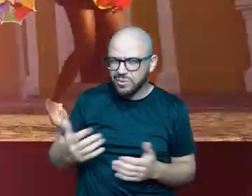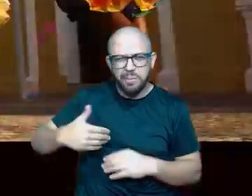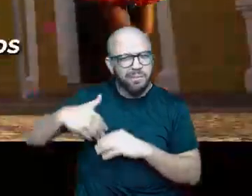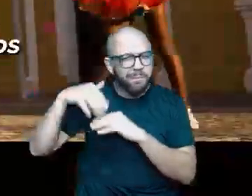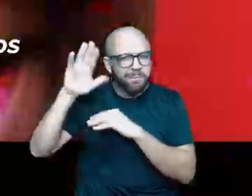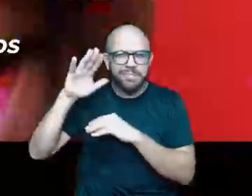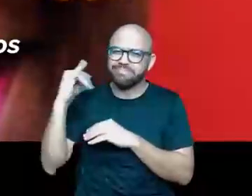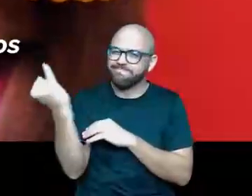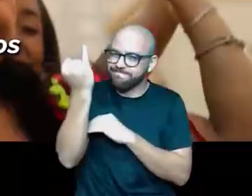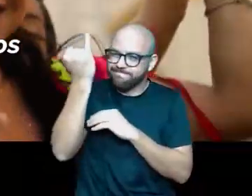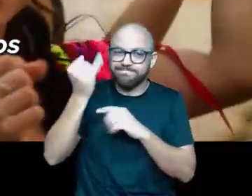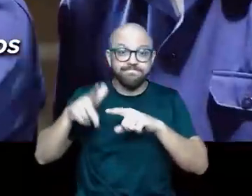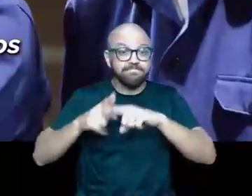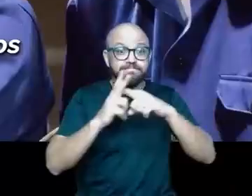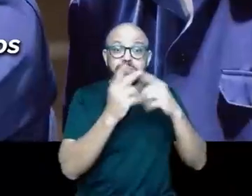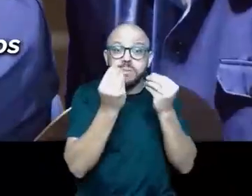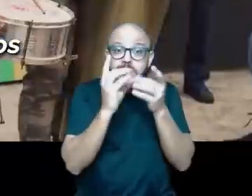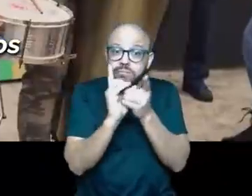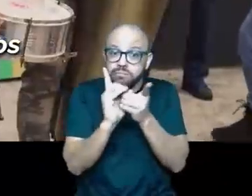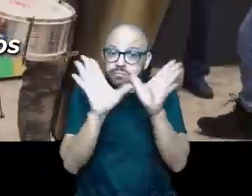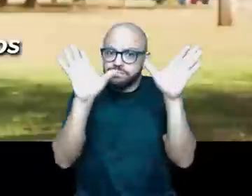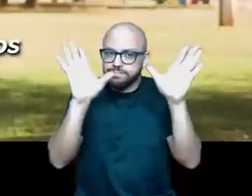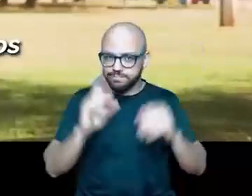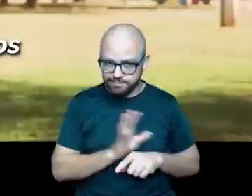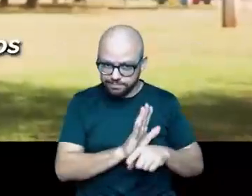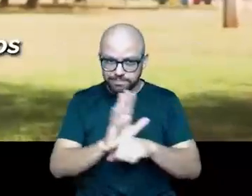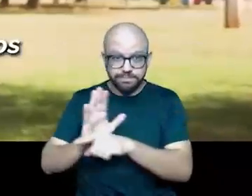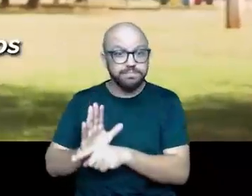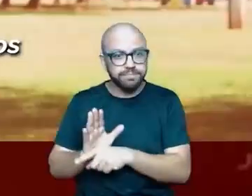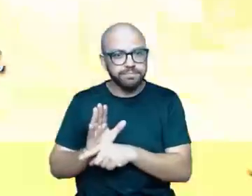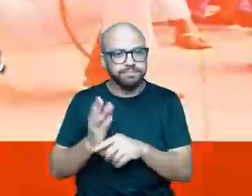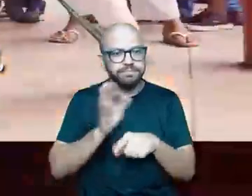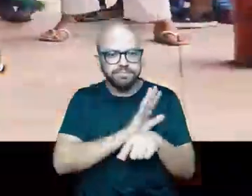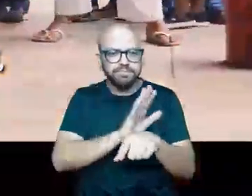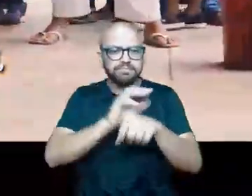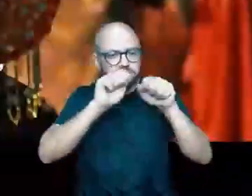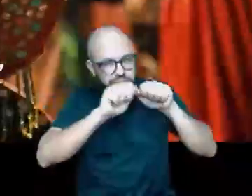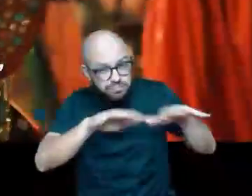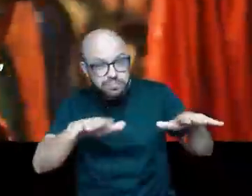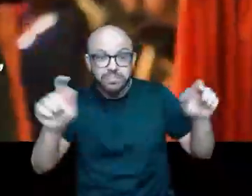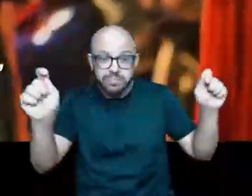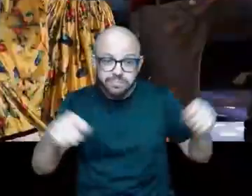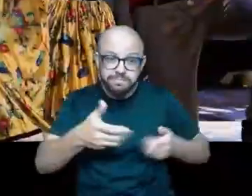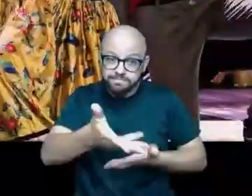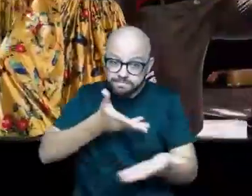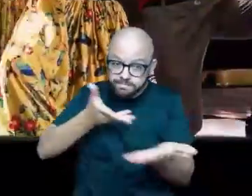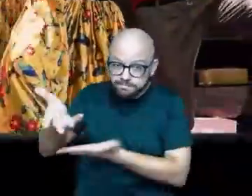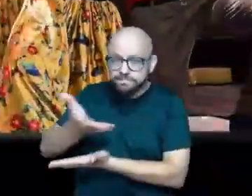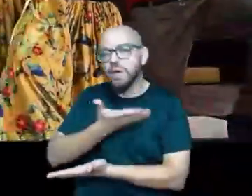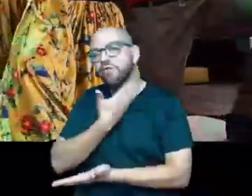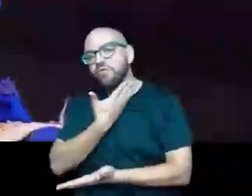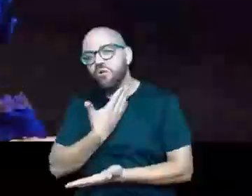cultural. A cultura é um dos mais preciosos instrumentos de democracia. É um canal de expressão plural que permite